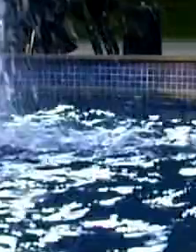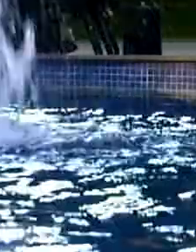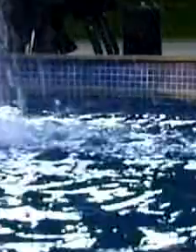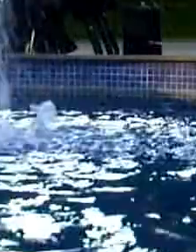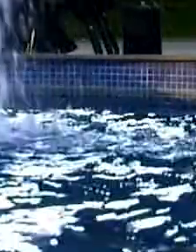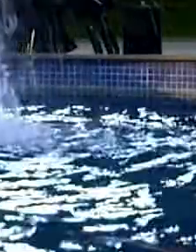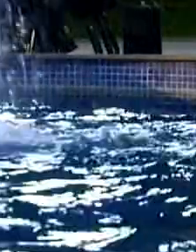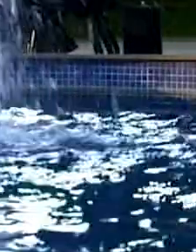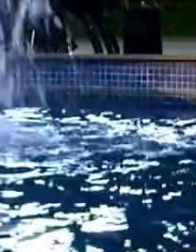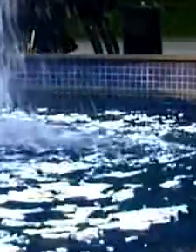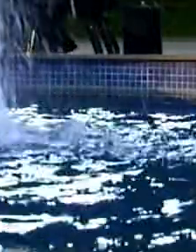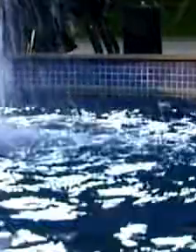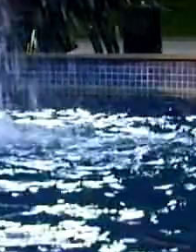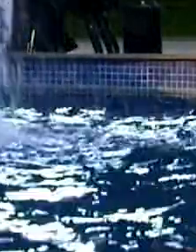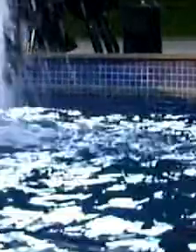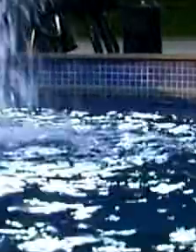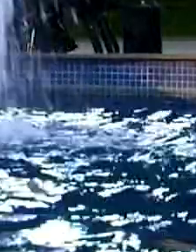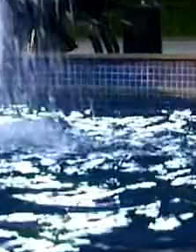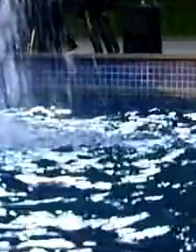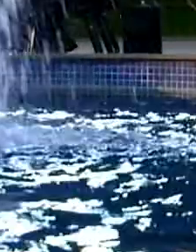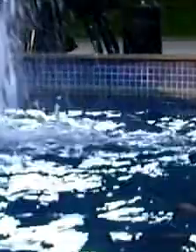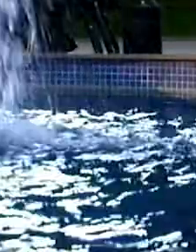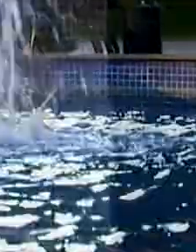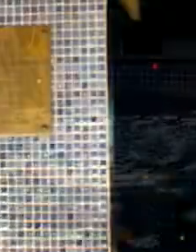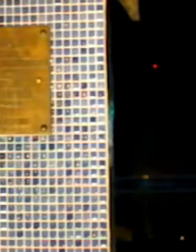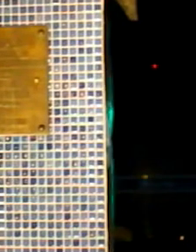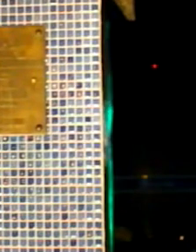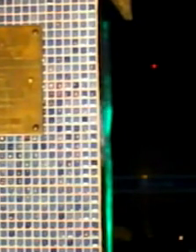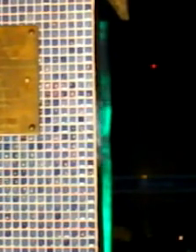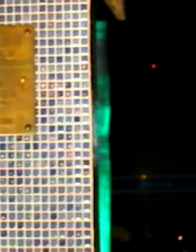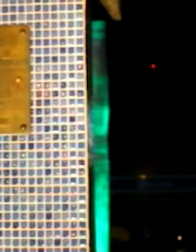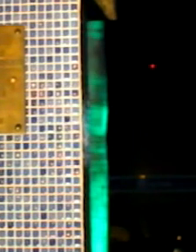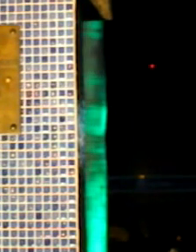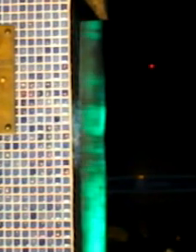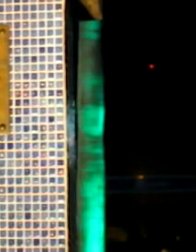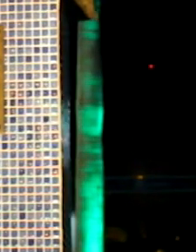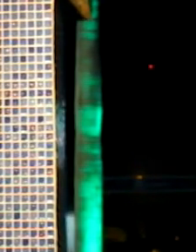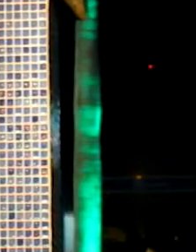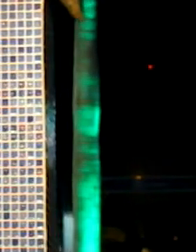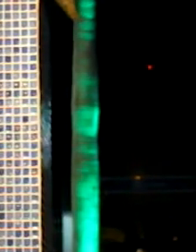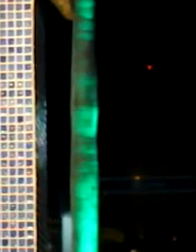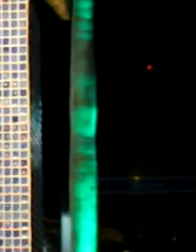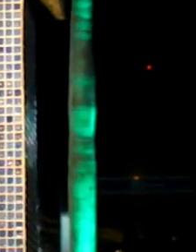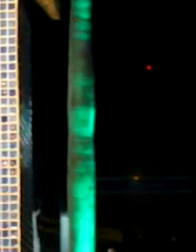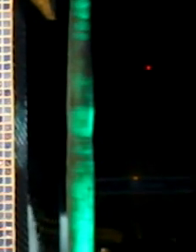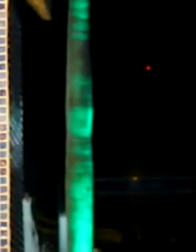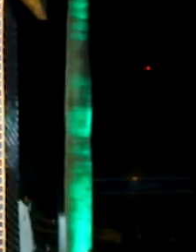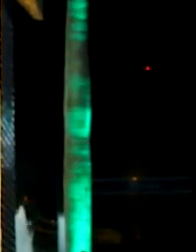Terra dos muitos araçás, para o